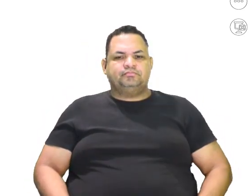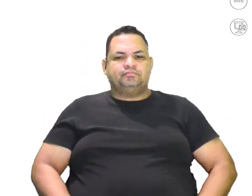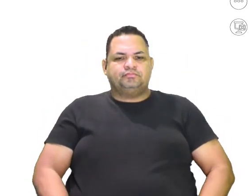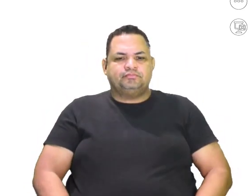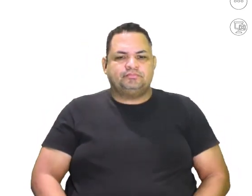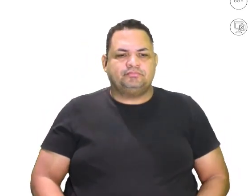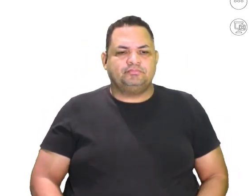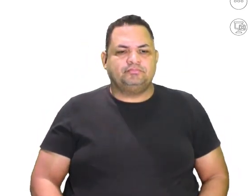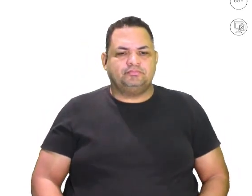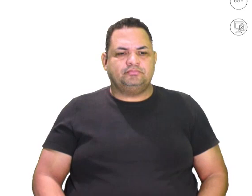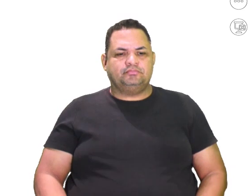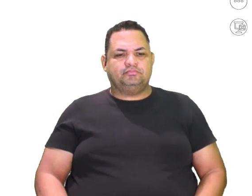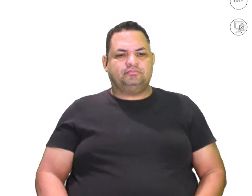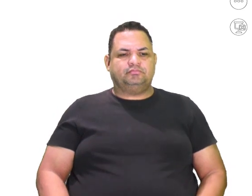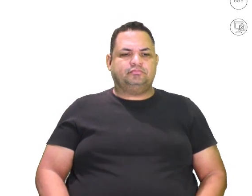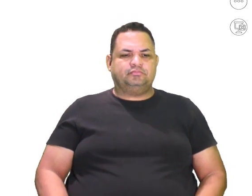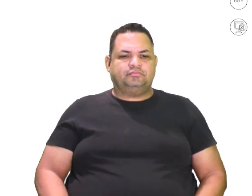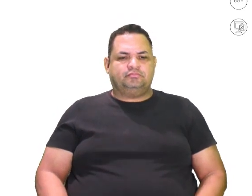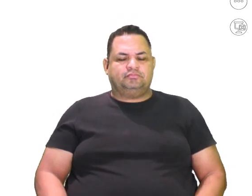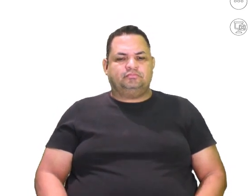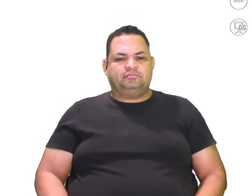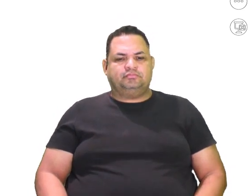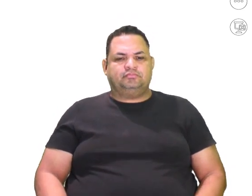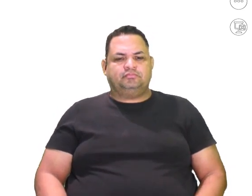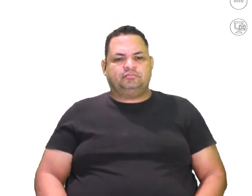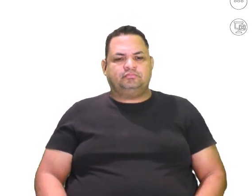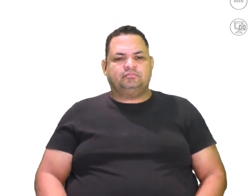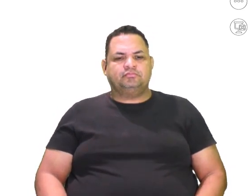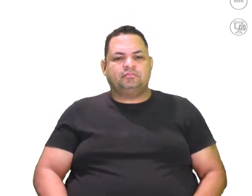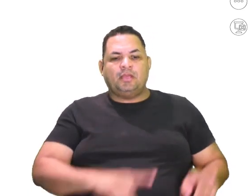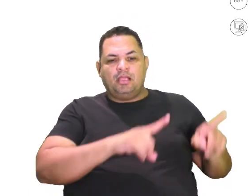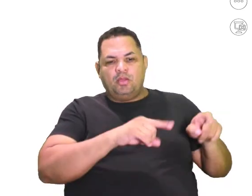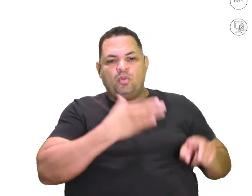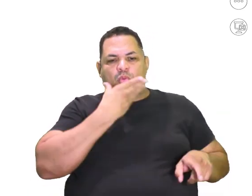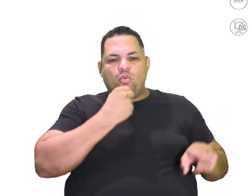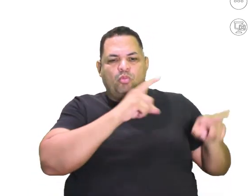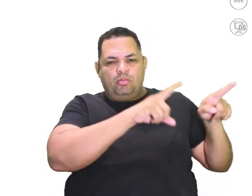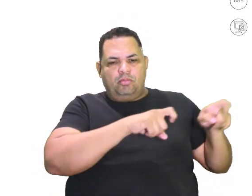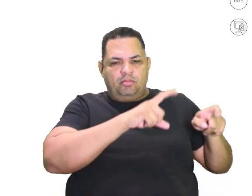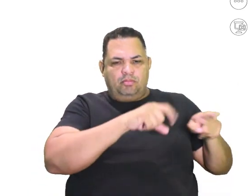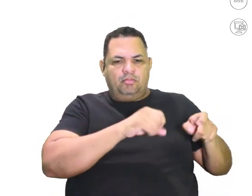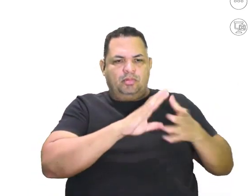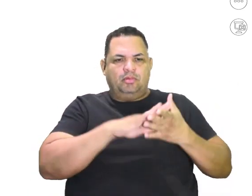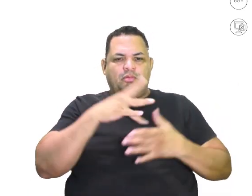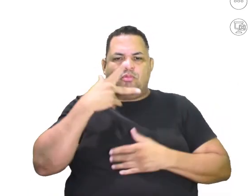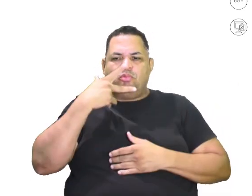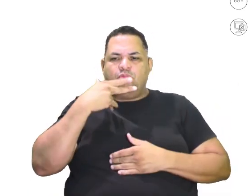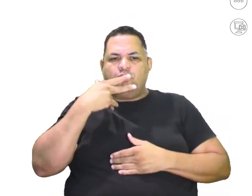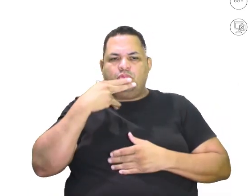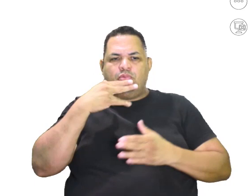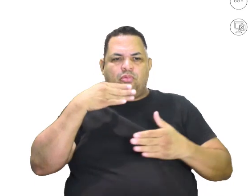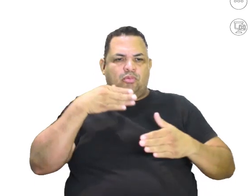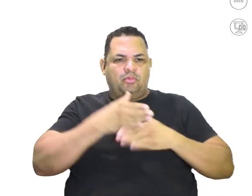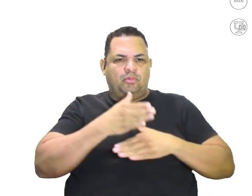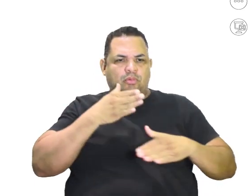fez esse quadro intitulado Caipira Picando Fumo, de